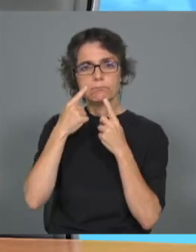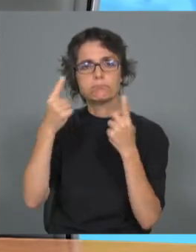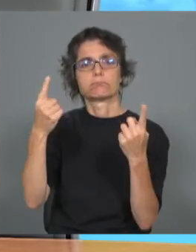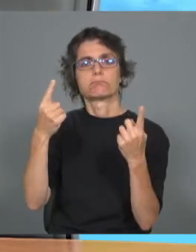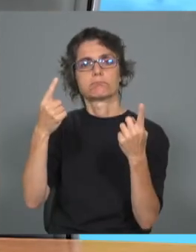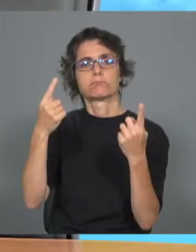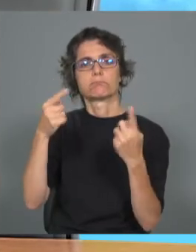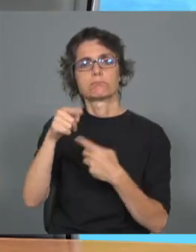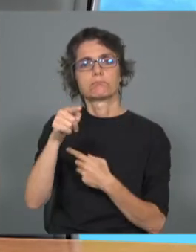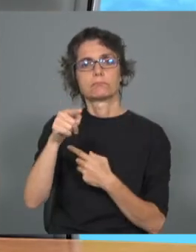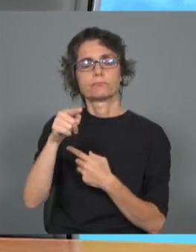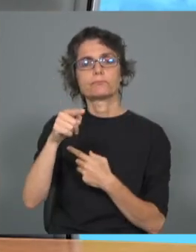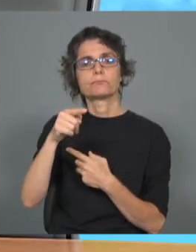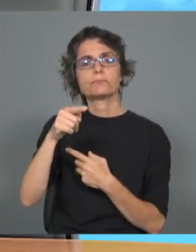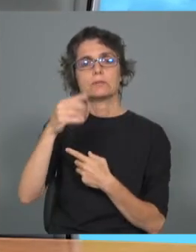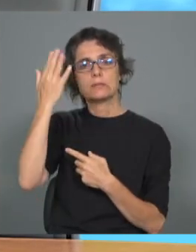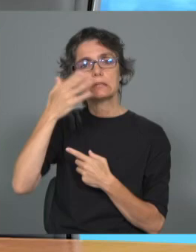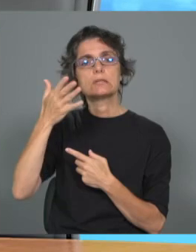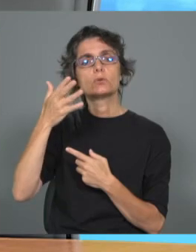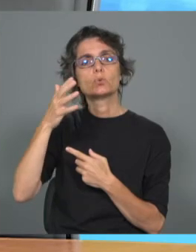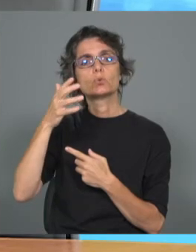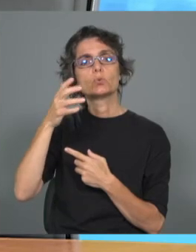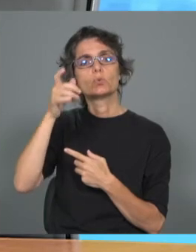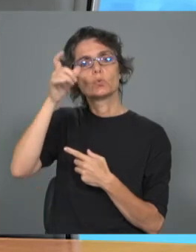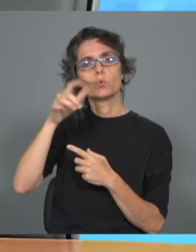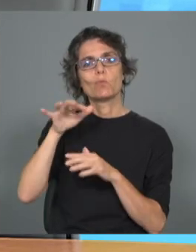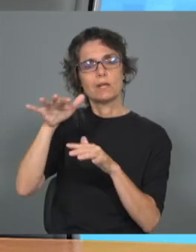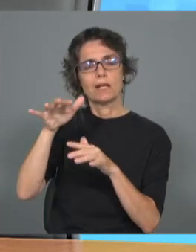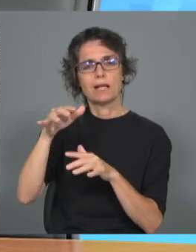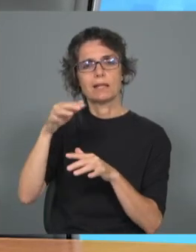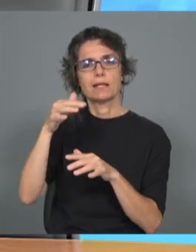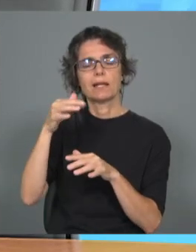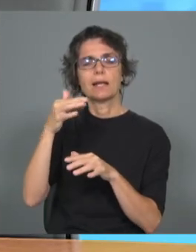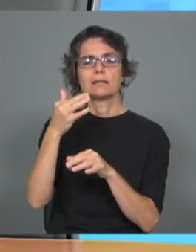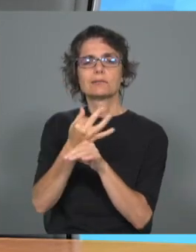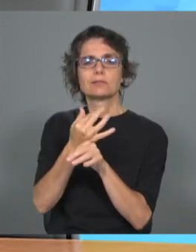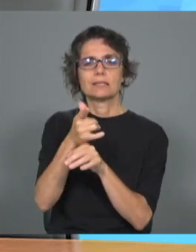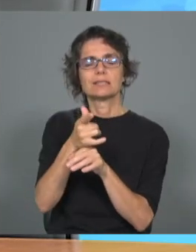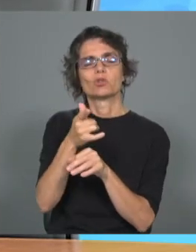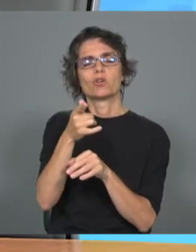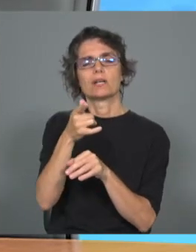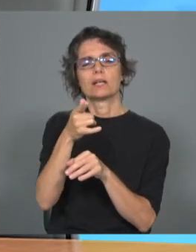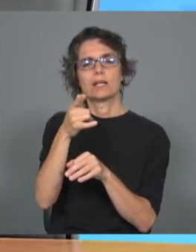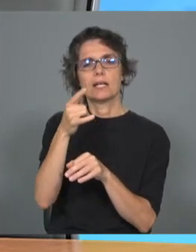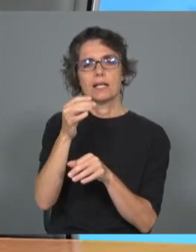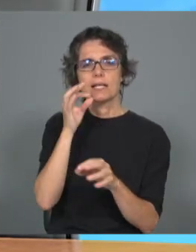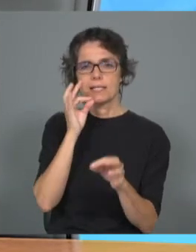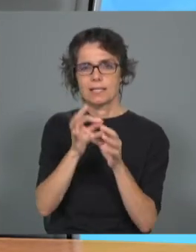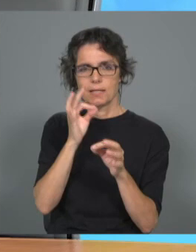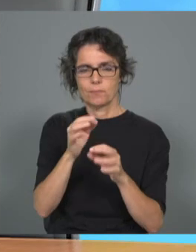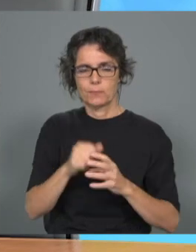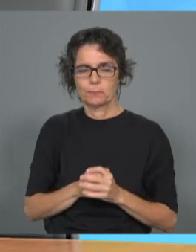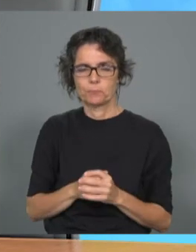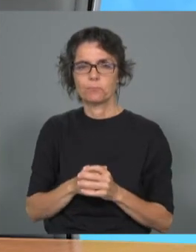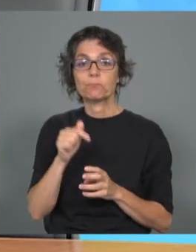Dia do Migrante, que vai ser celebrado em setembro. E, portanto, resolvemos manter e lançamos também